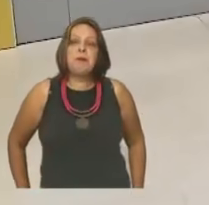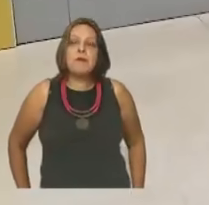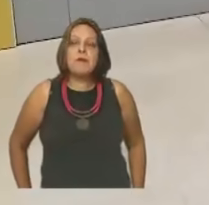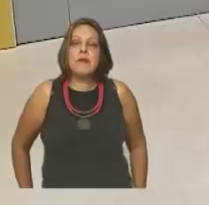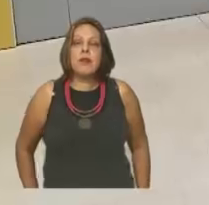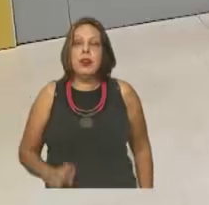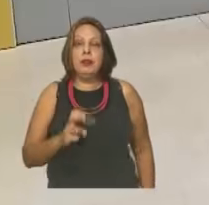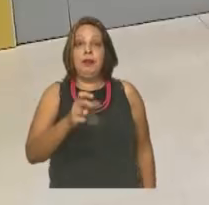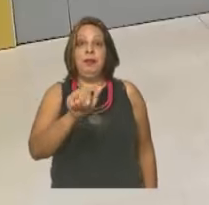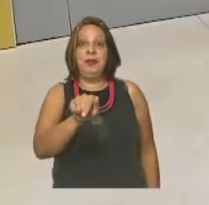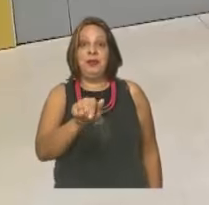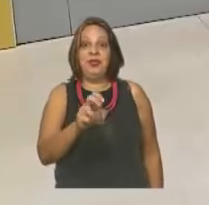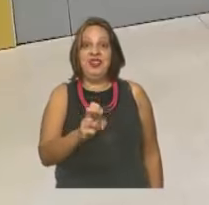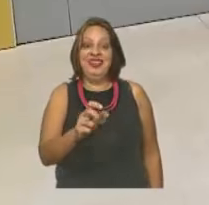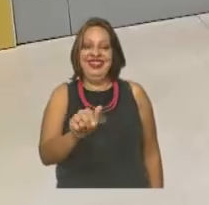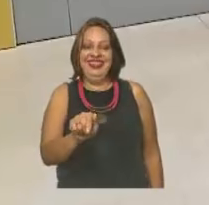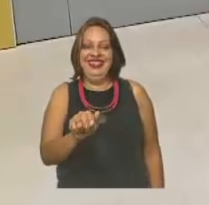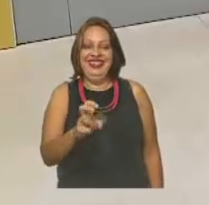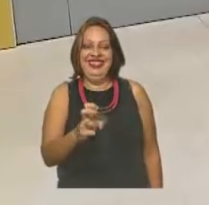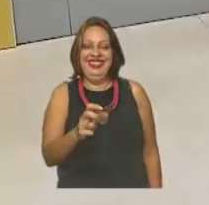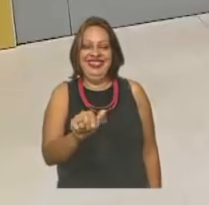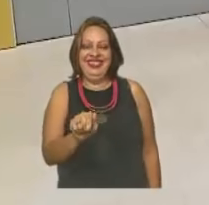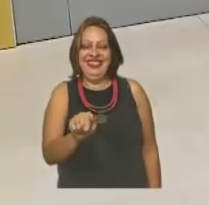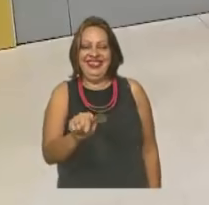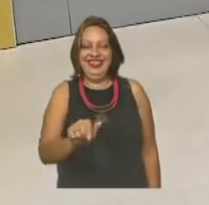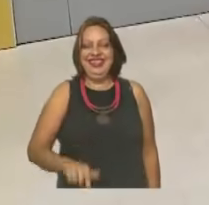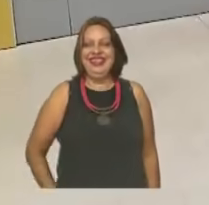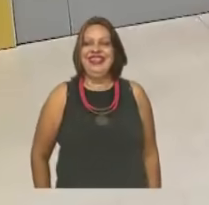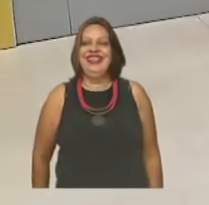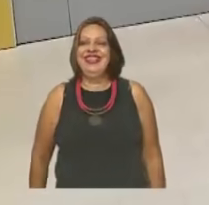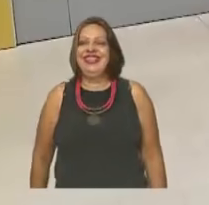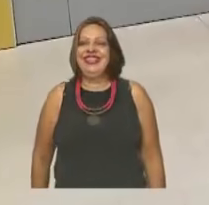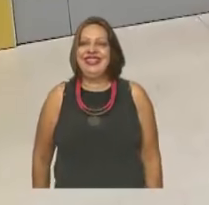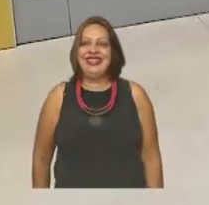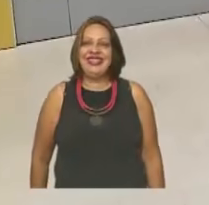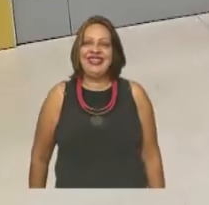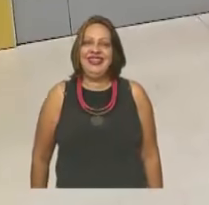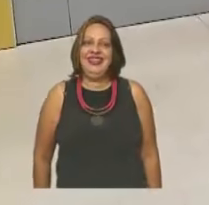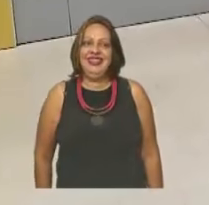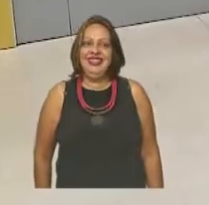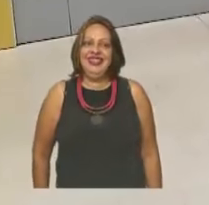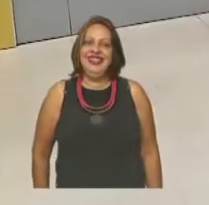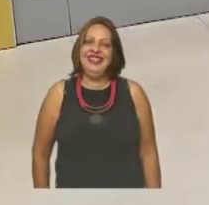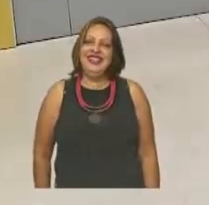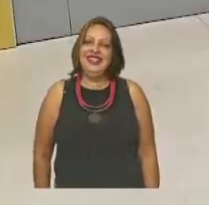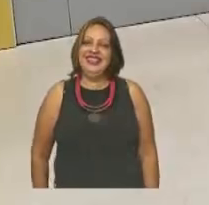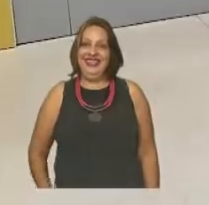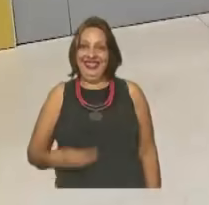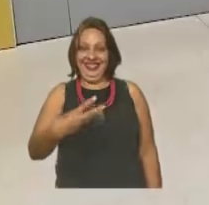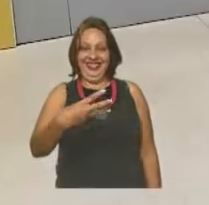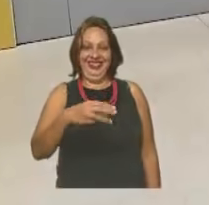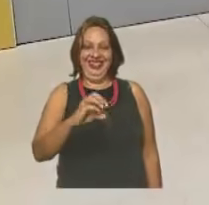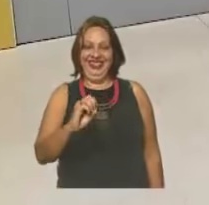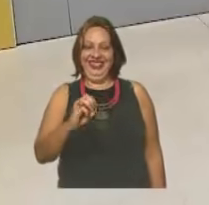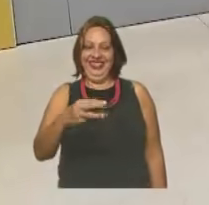28, 57, Beth, 57. Olha aí o